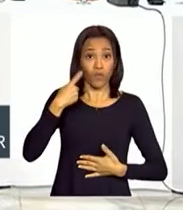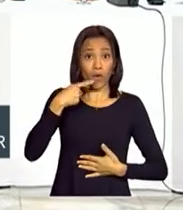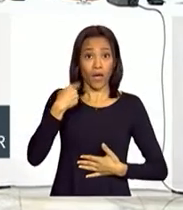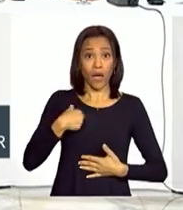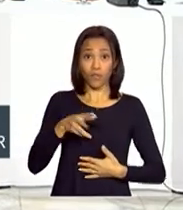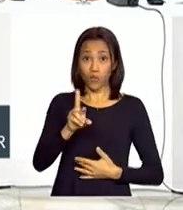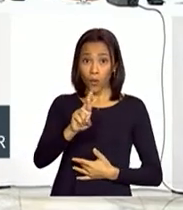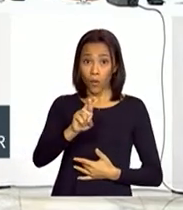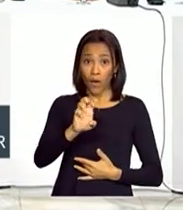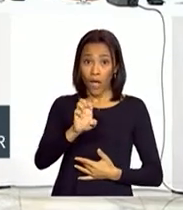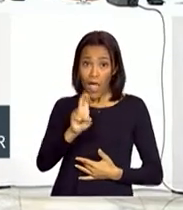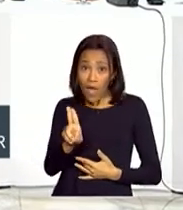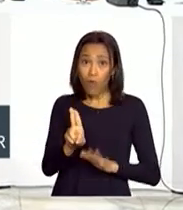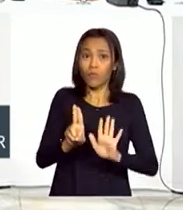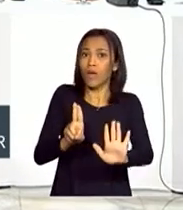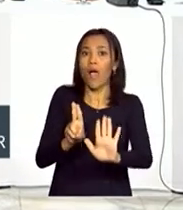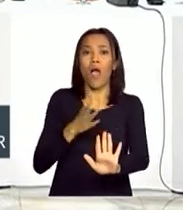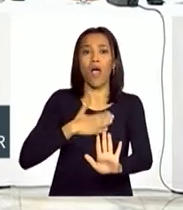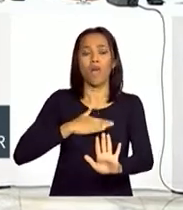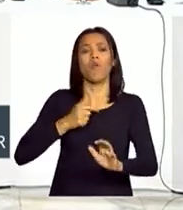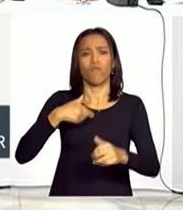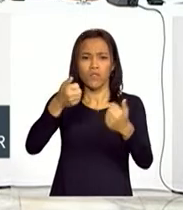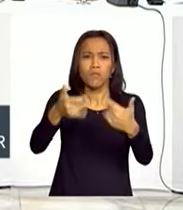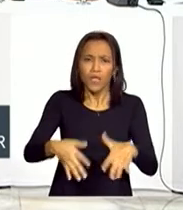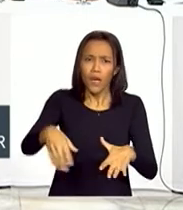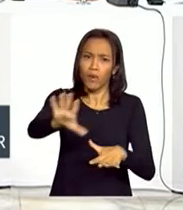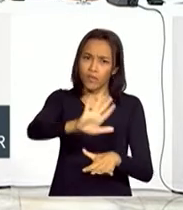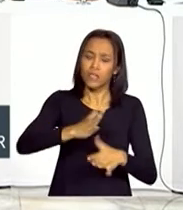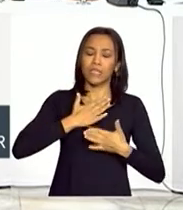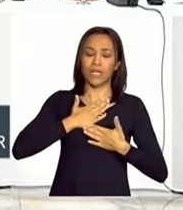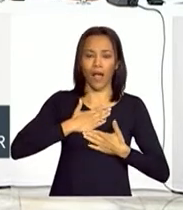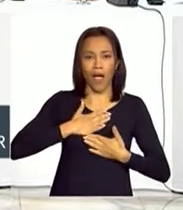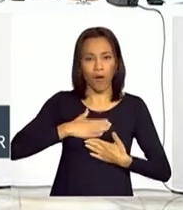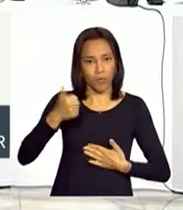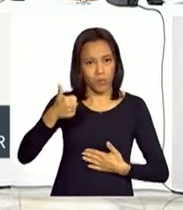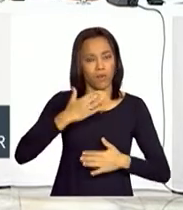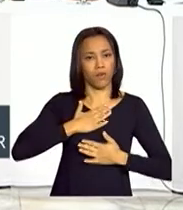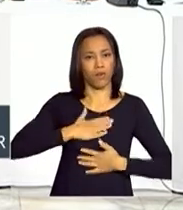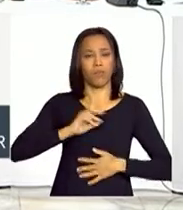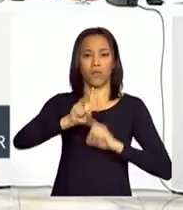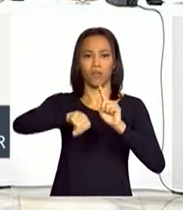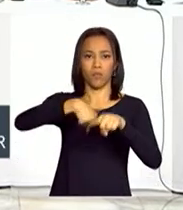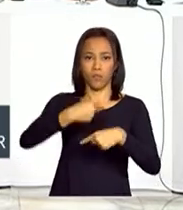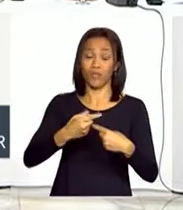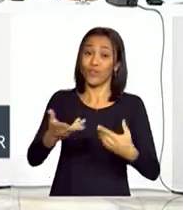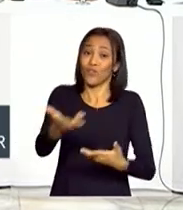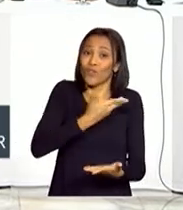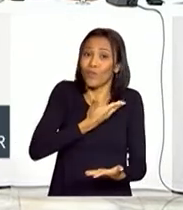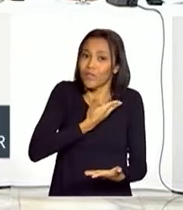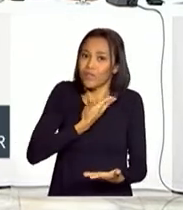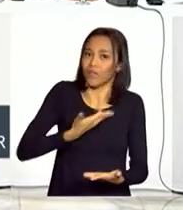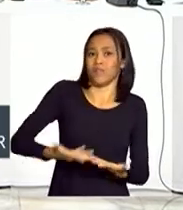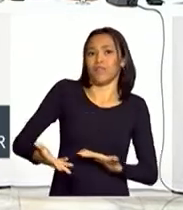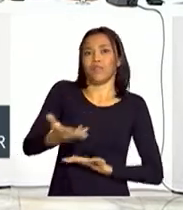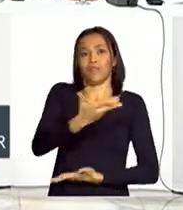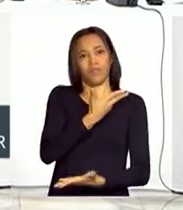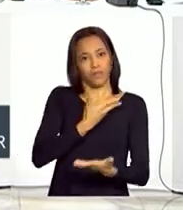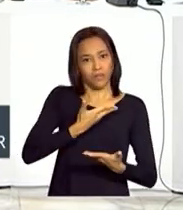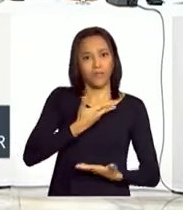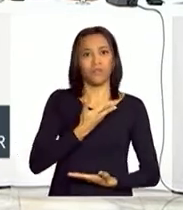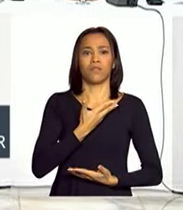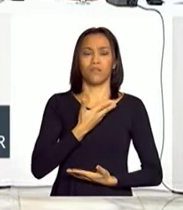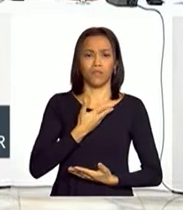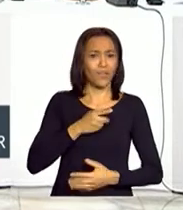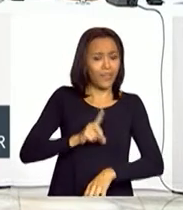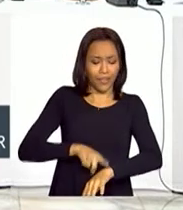Calma eu vou tentar explicar para vocês calma primeiro Calma calma estamos todos entre amigos somos todos amigos